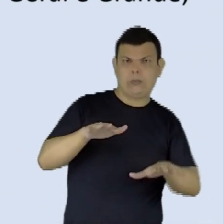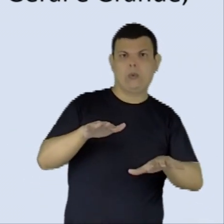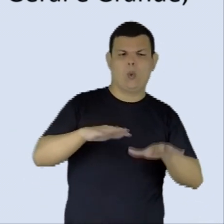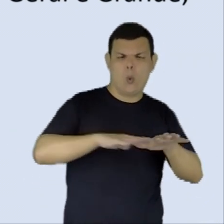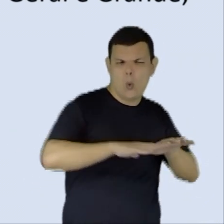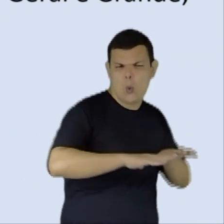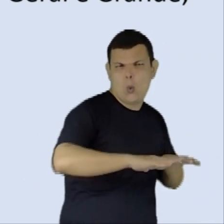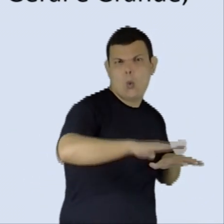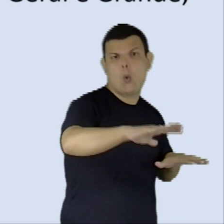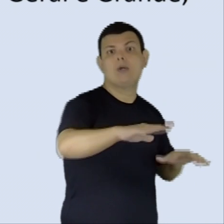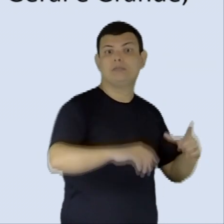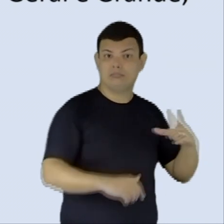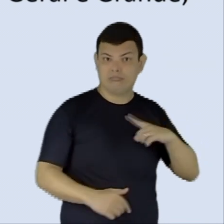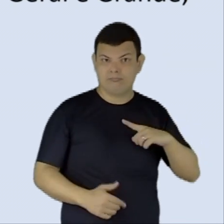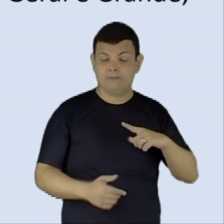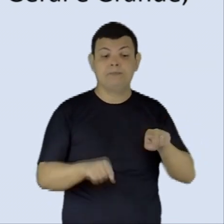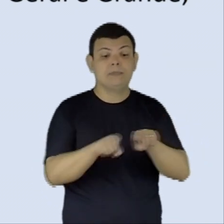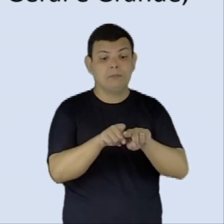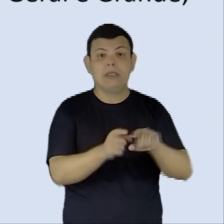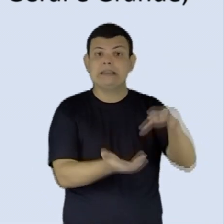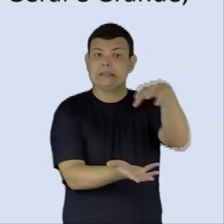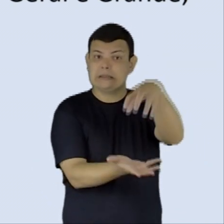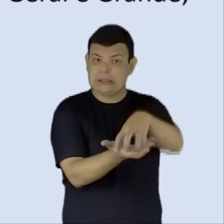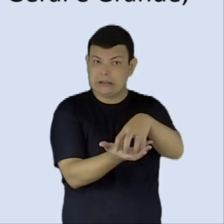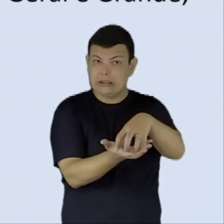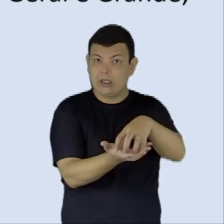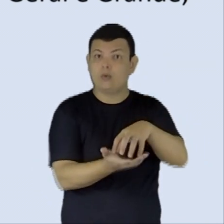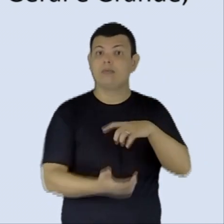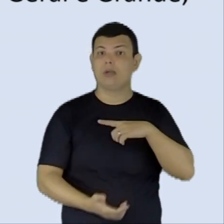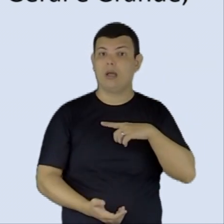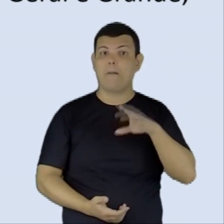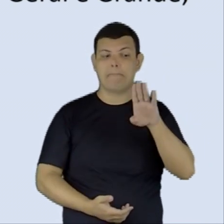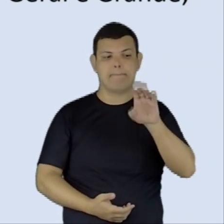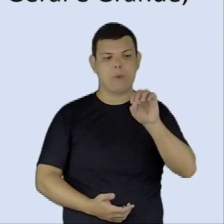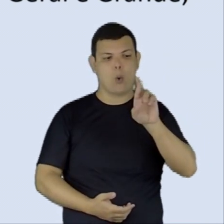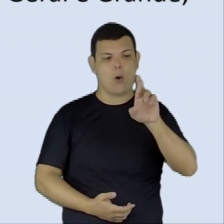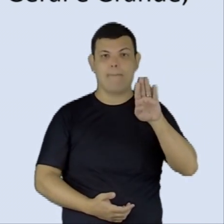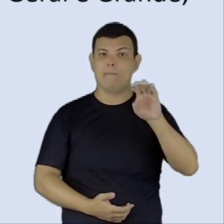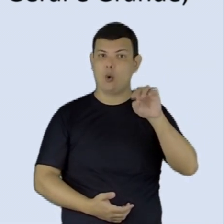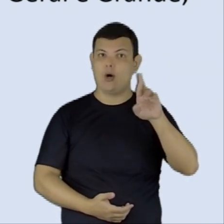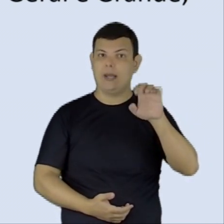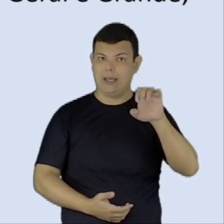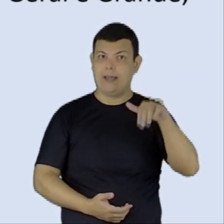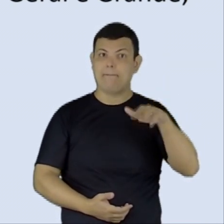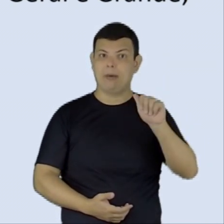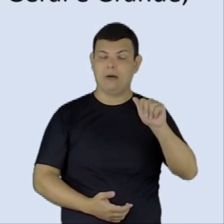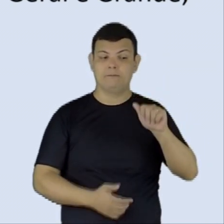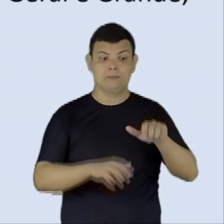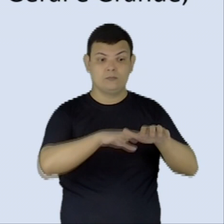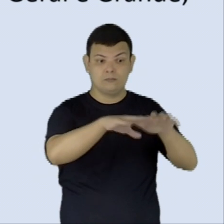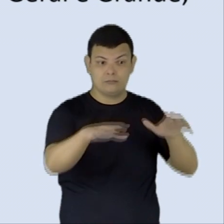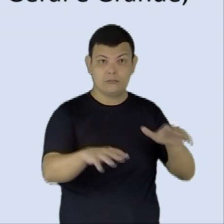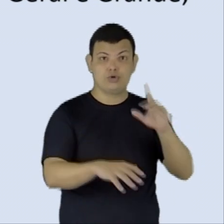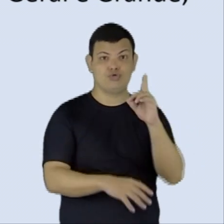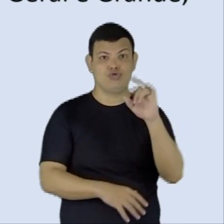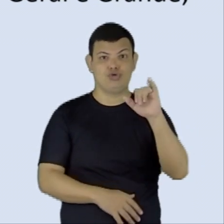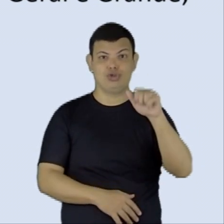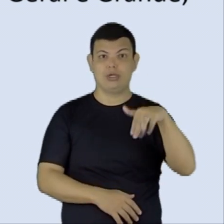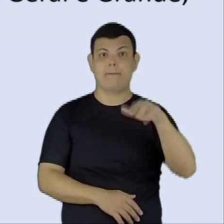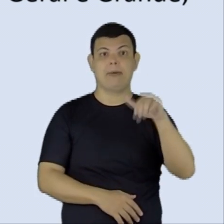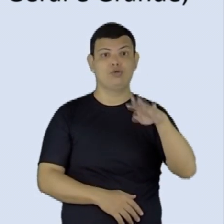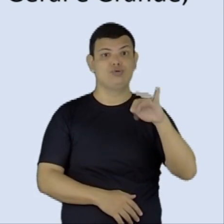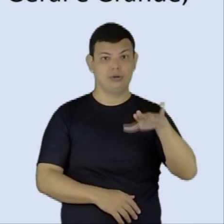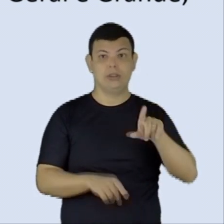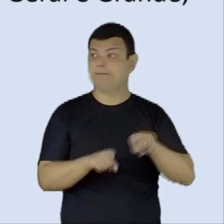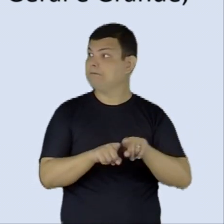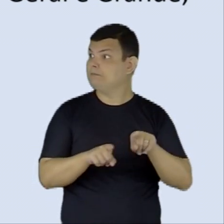planícies. Também tem a área central, aqui ó, o Planalto de Borborema, a Chapada Diamantina e a Serra